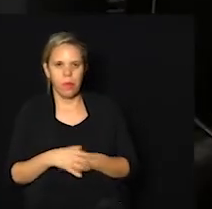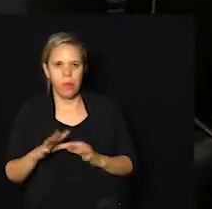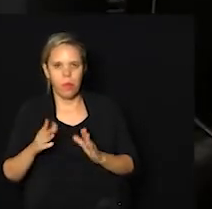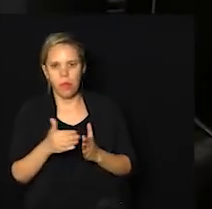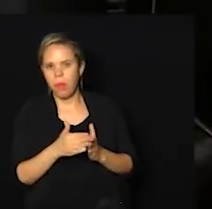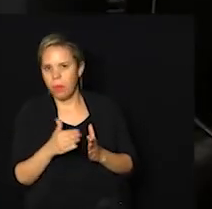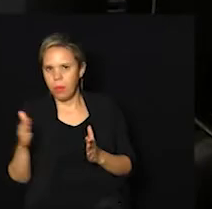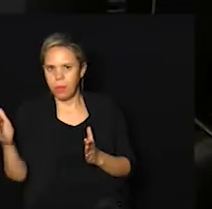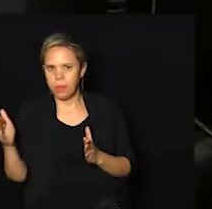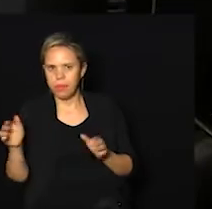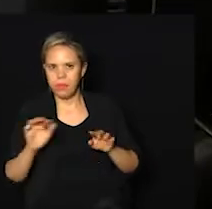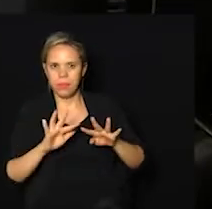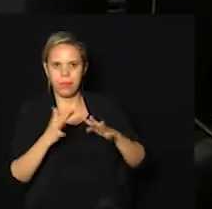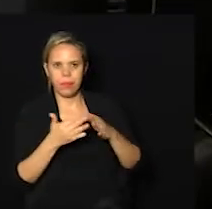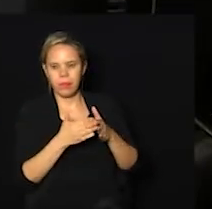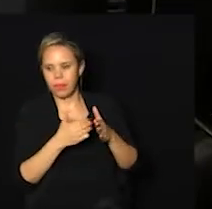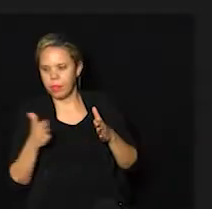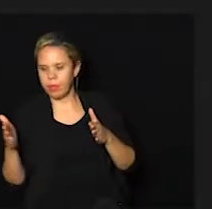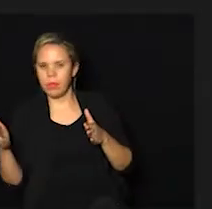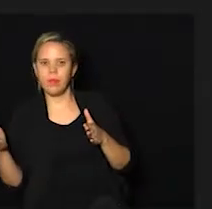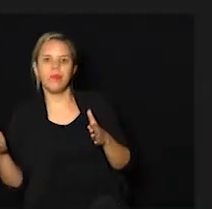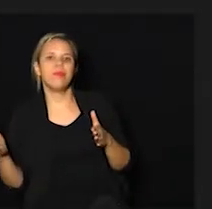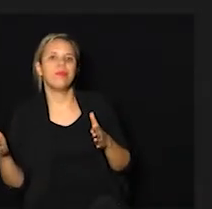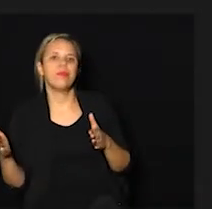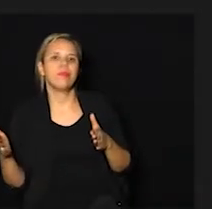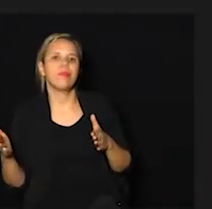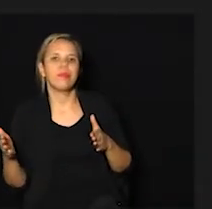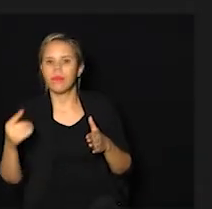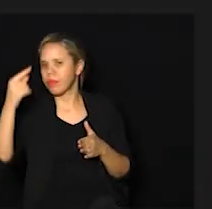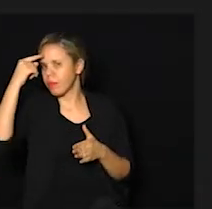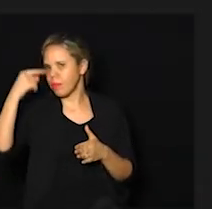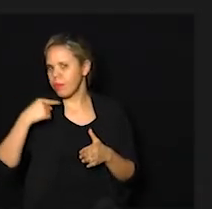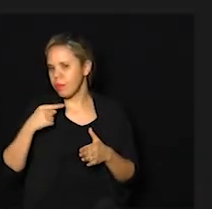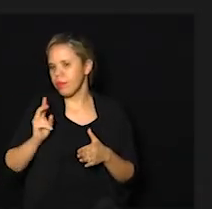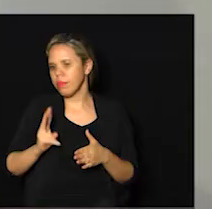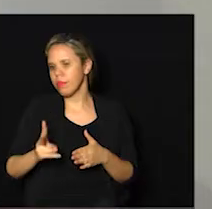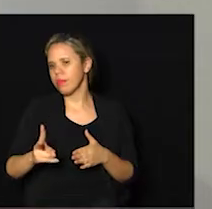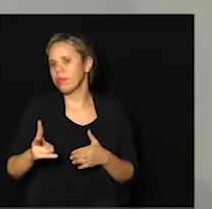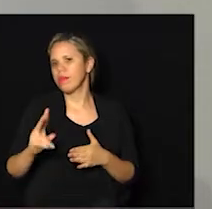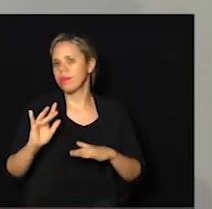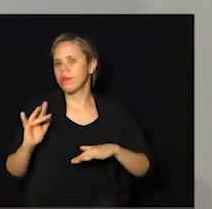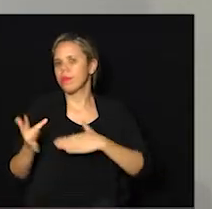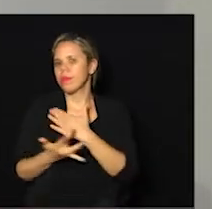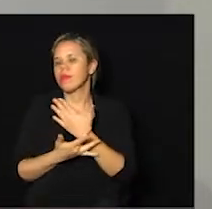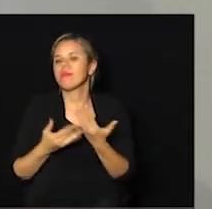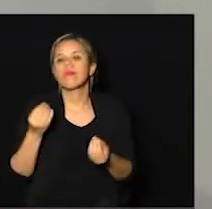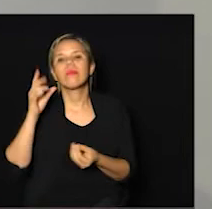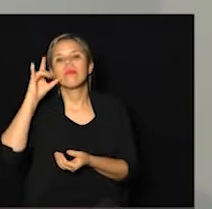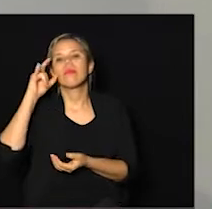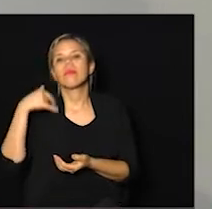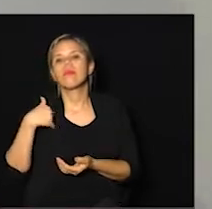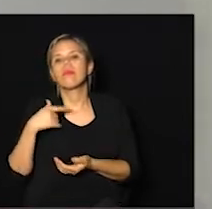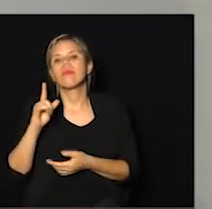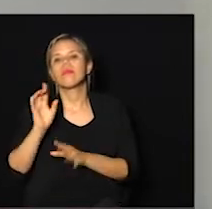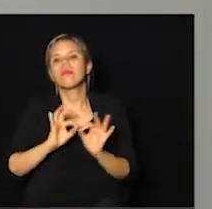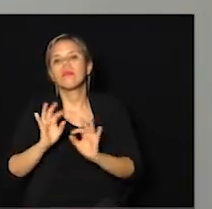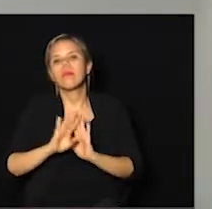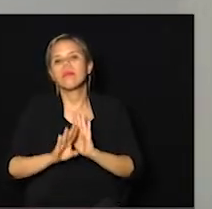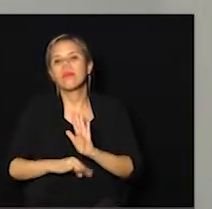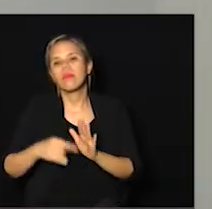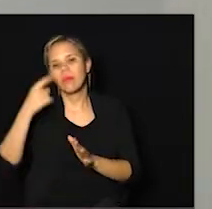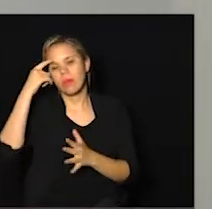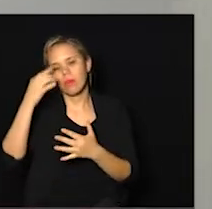todo esse período de pandemia, o perfil vai continuar? Como é, vocês já estão se